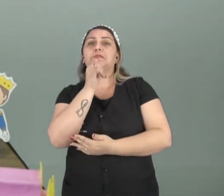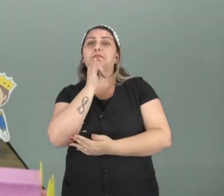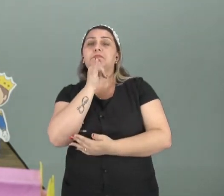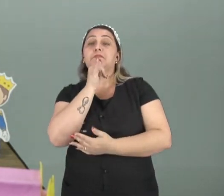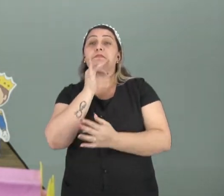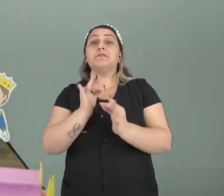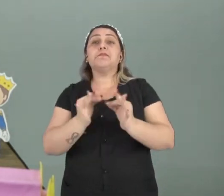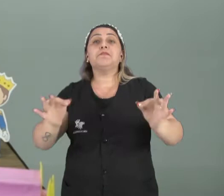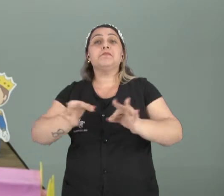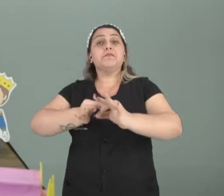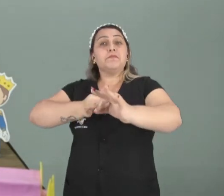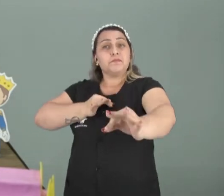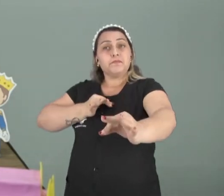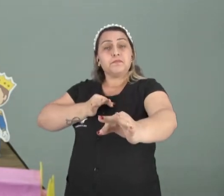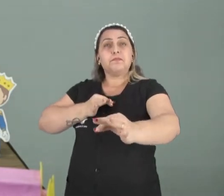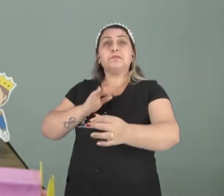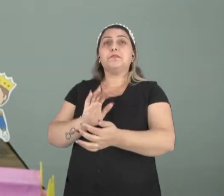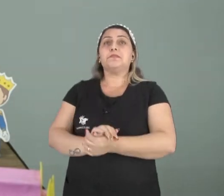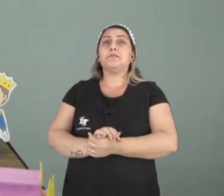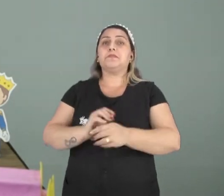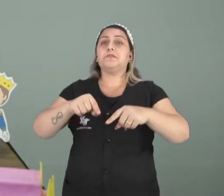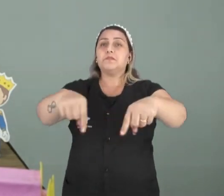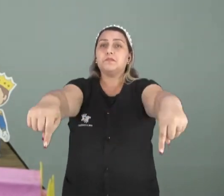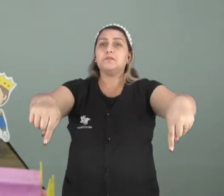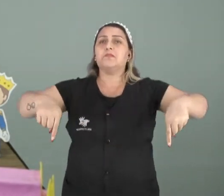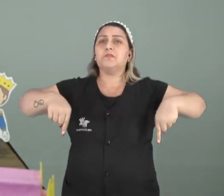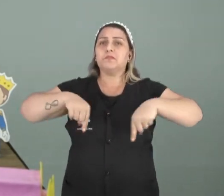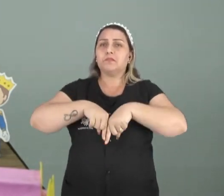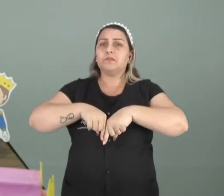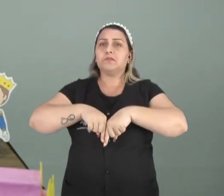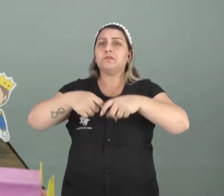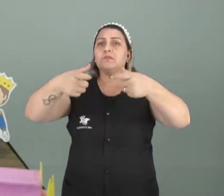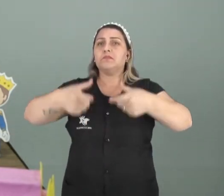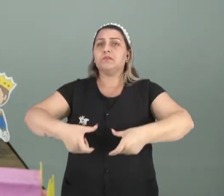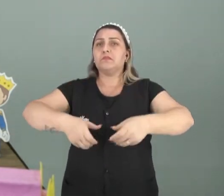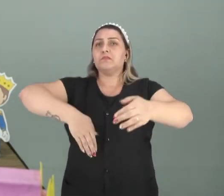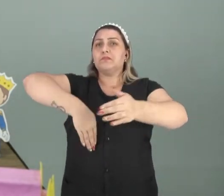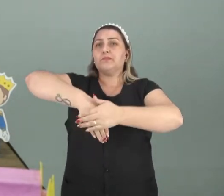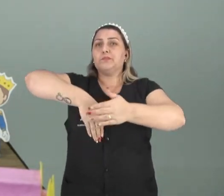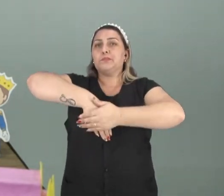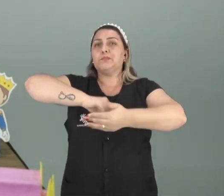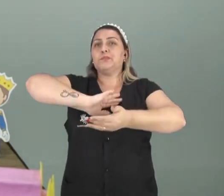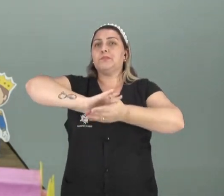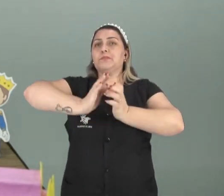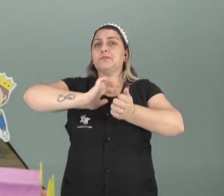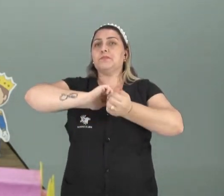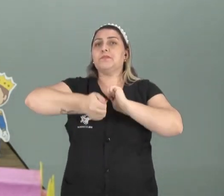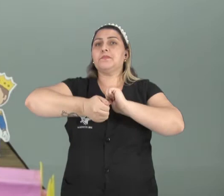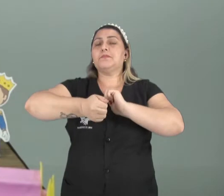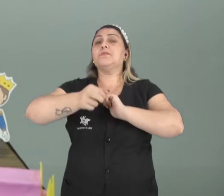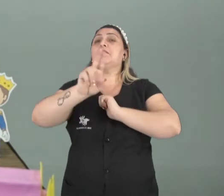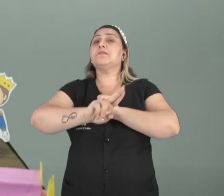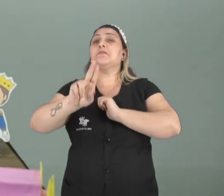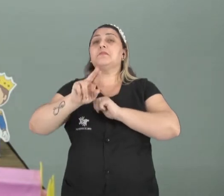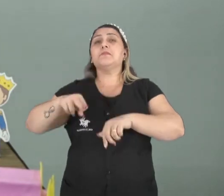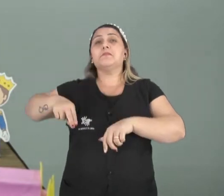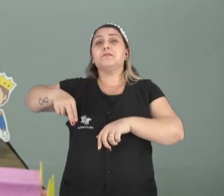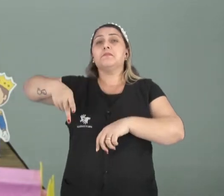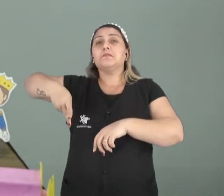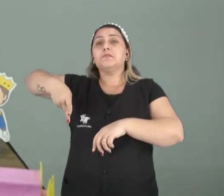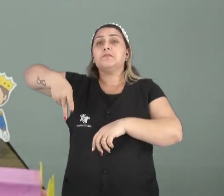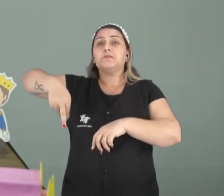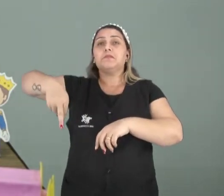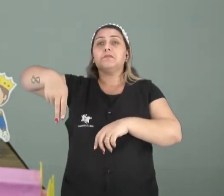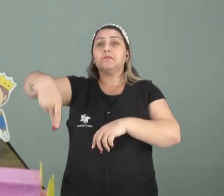para medir um campo de futebol, podemos utilizar o quê? Podemos utilizar o passos,